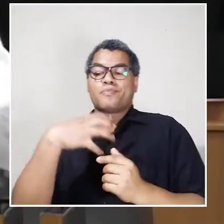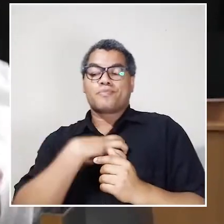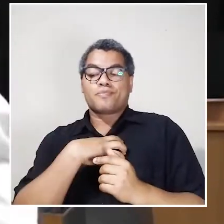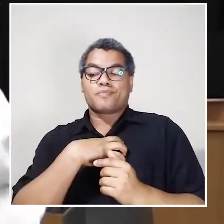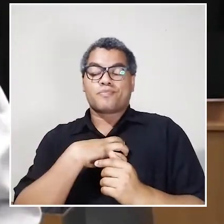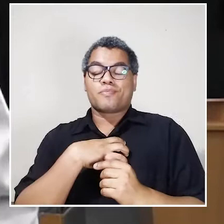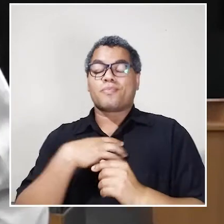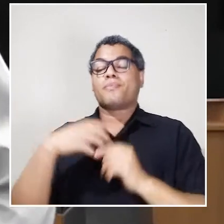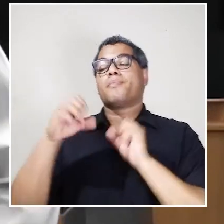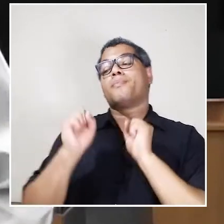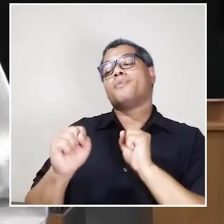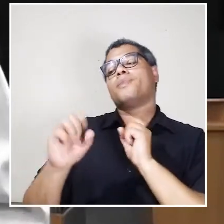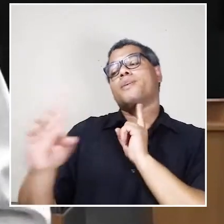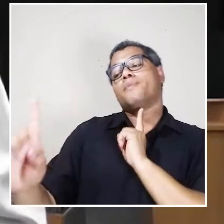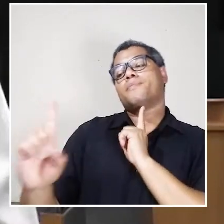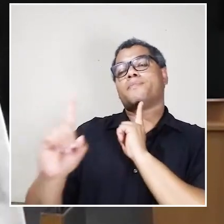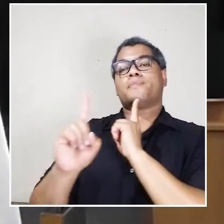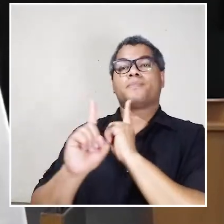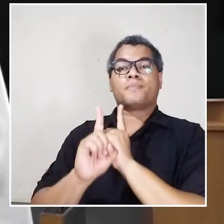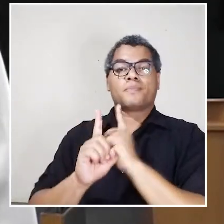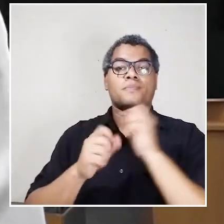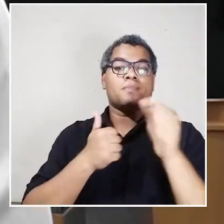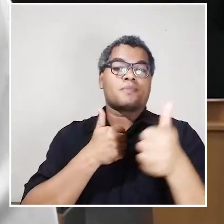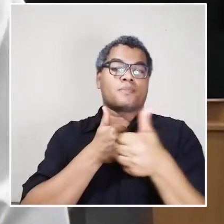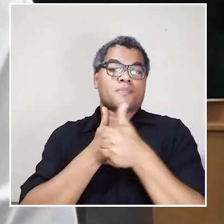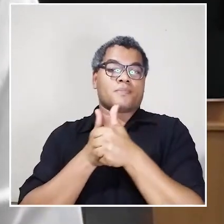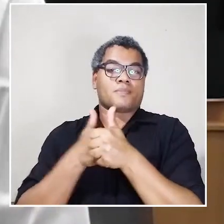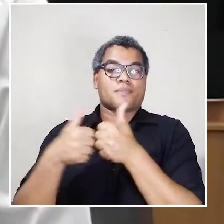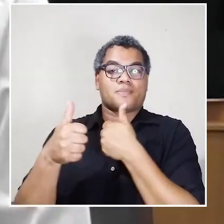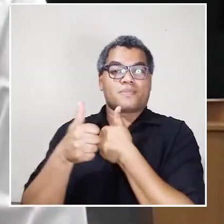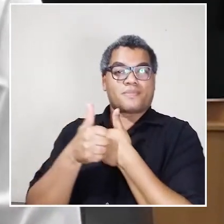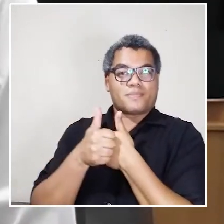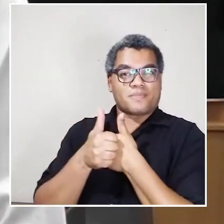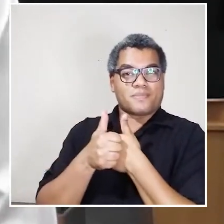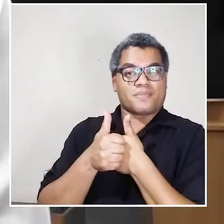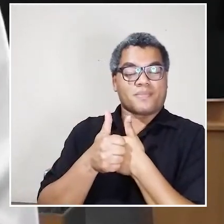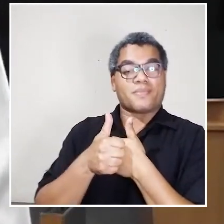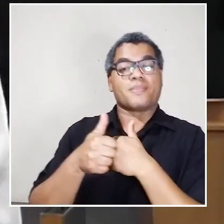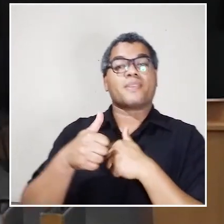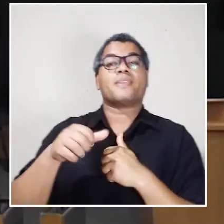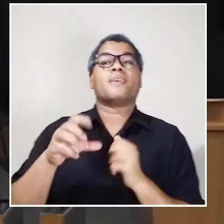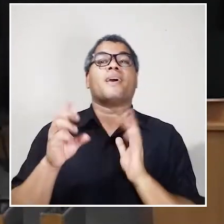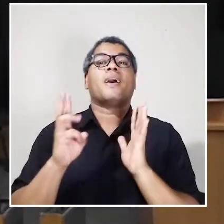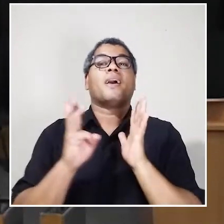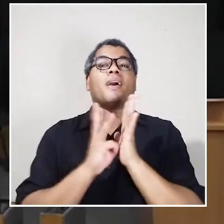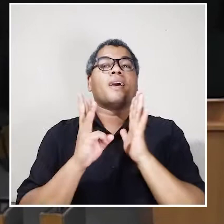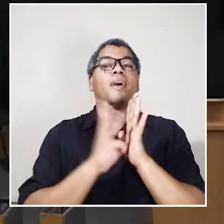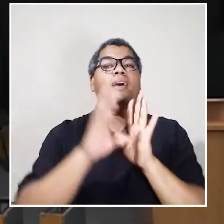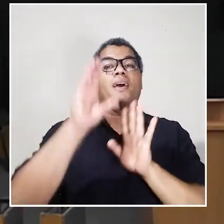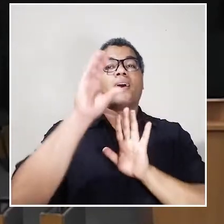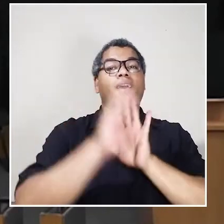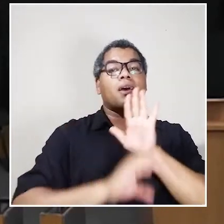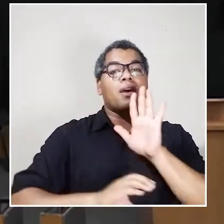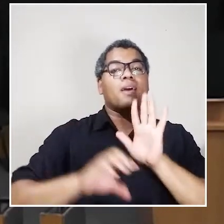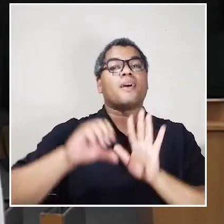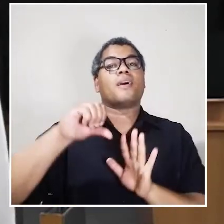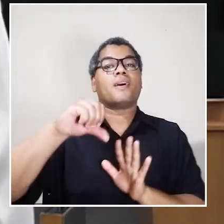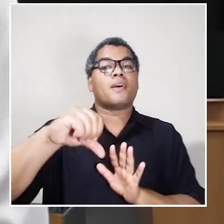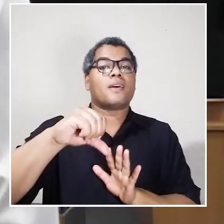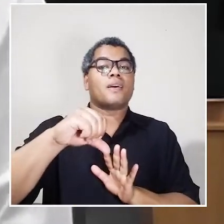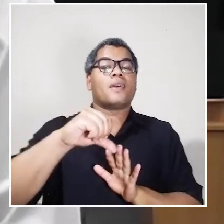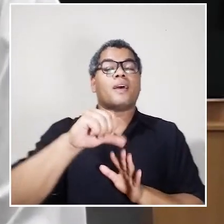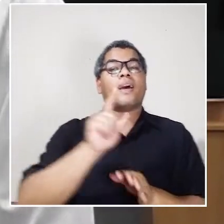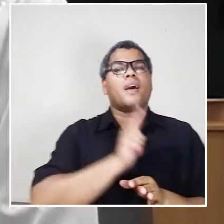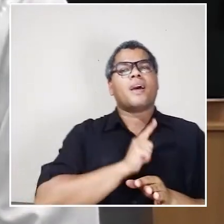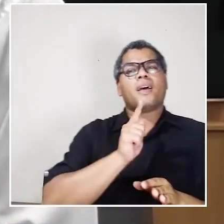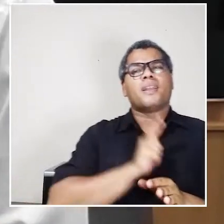alguma forma nos aproximarmos uns dos outros. Daniel 9 se constitui uma